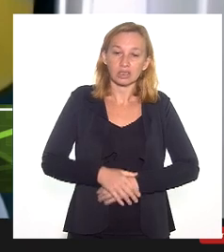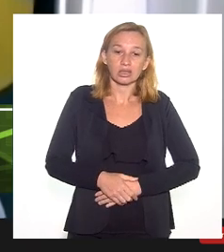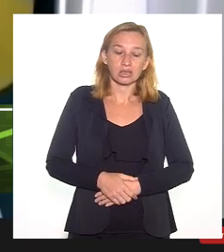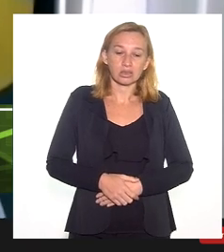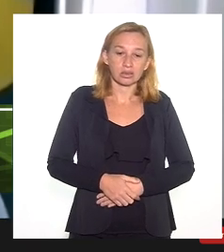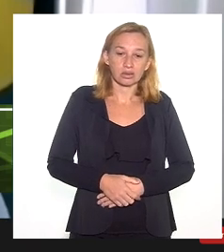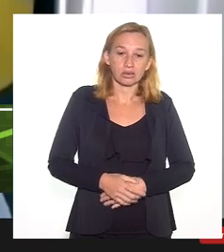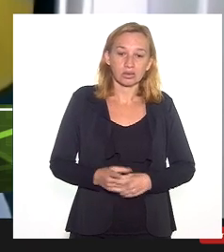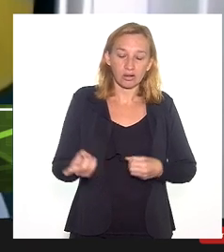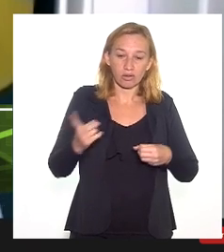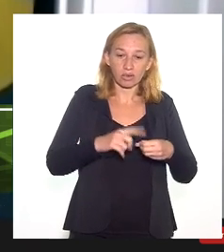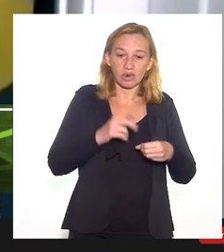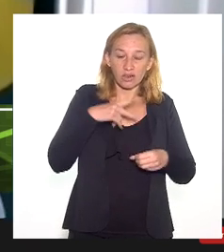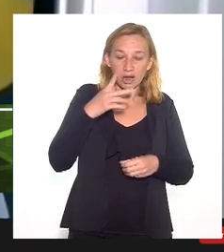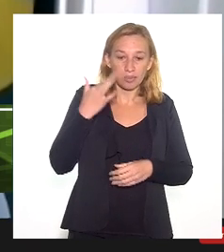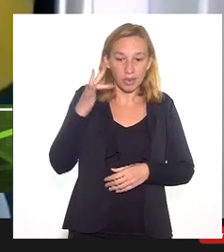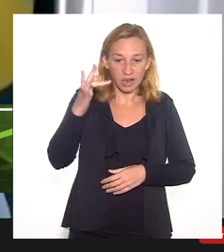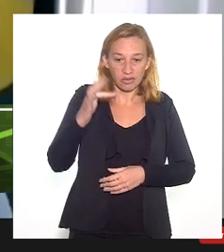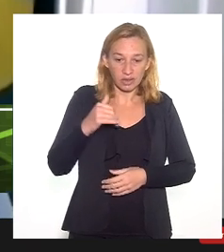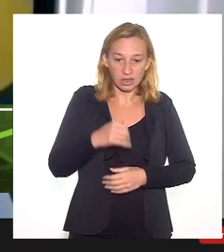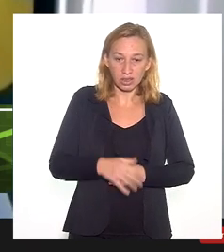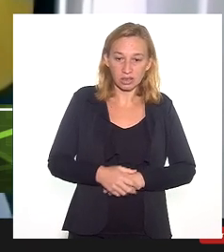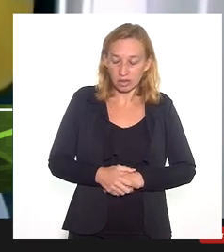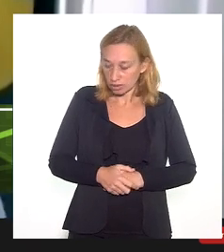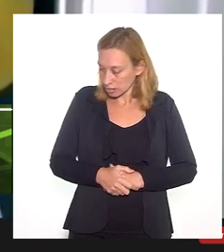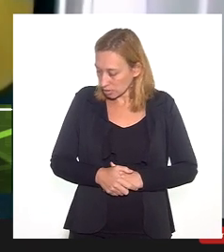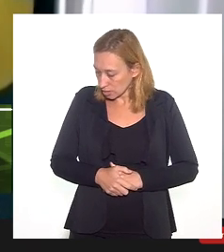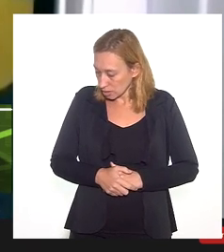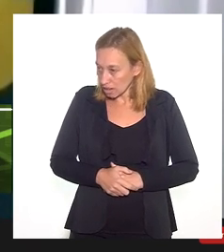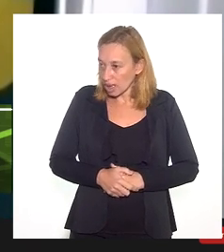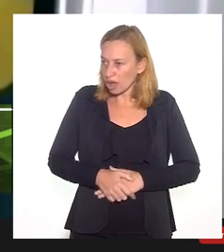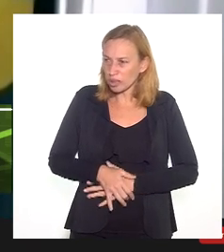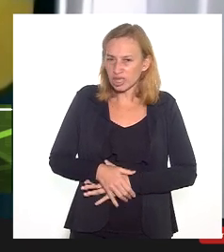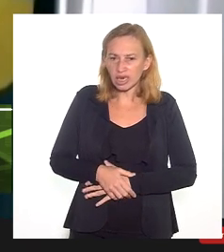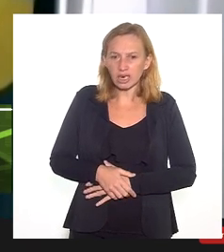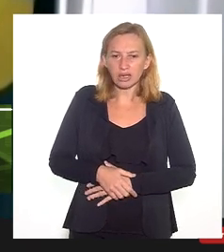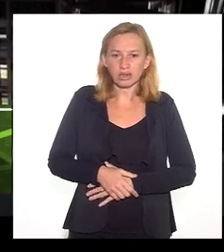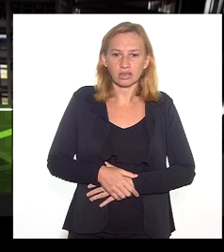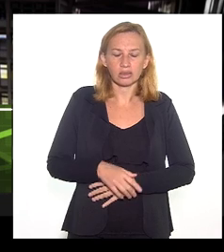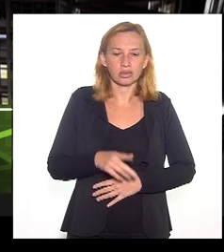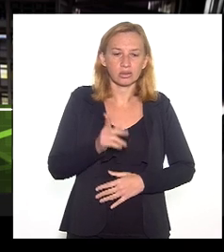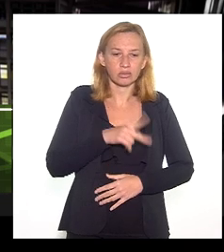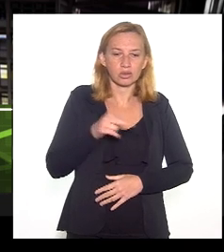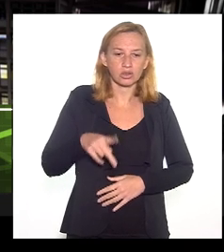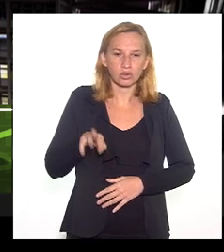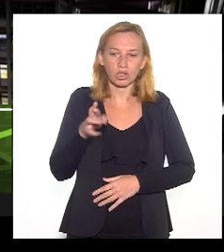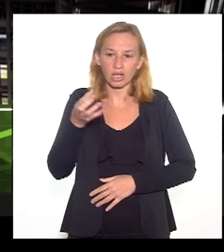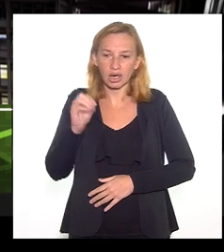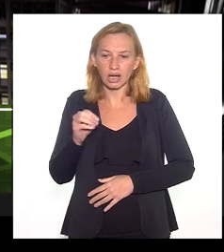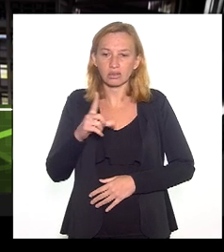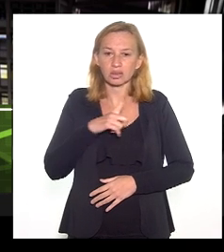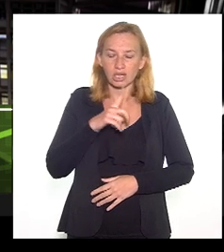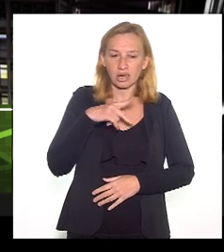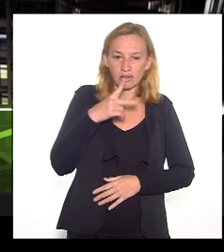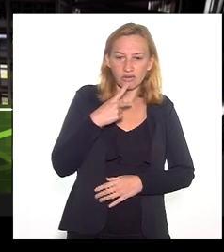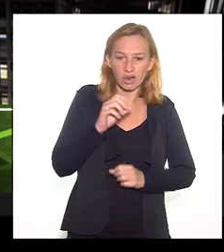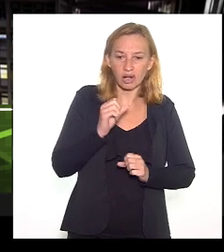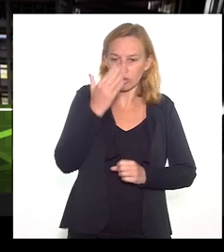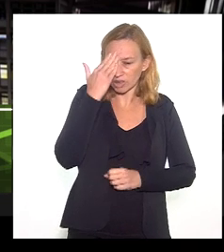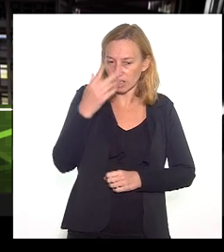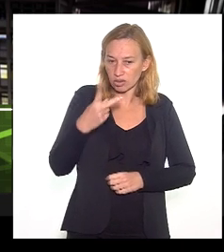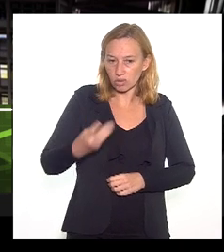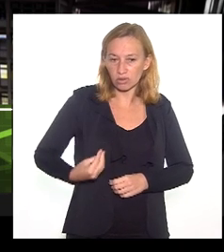senhoria, que vai voltar a falar em breve. Professor Ricardo Lodi, tem a palavra. É magnífico reitor da UERJ. Muito obrigado pela presença.